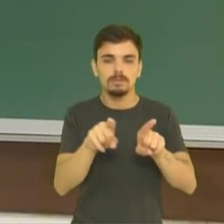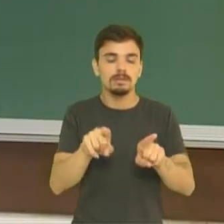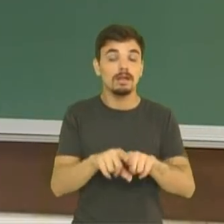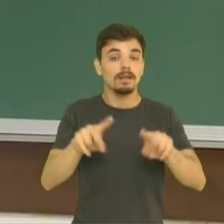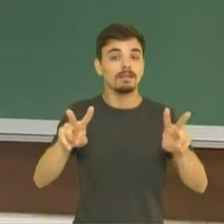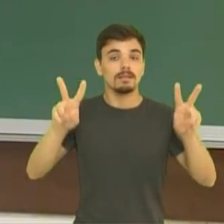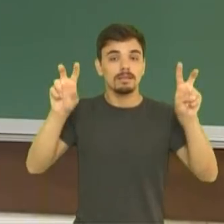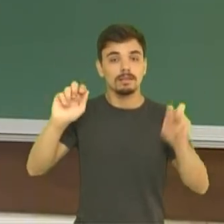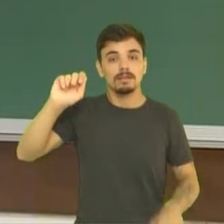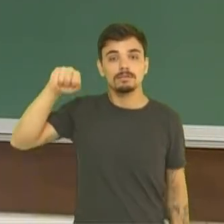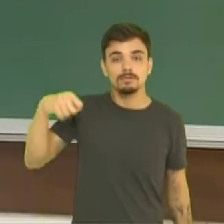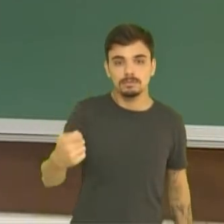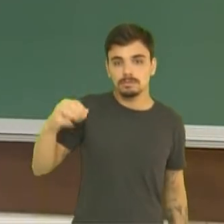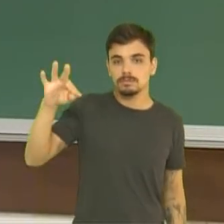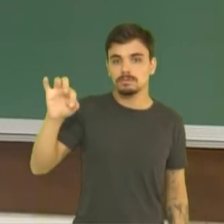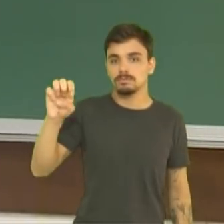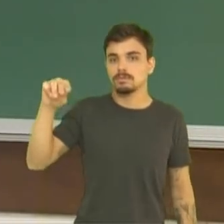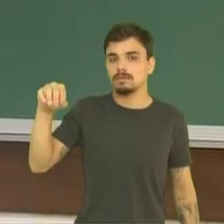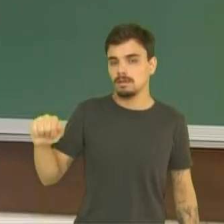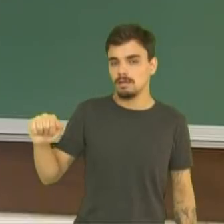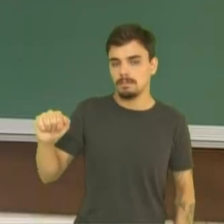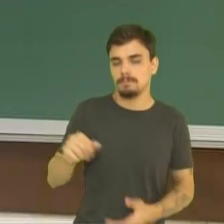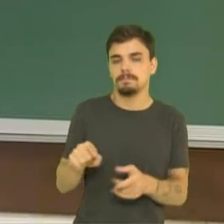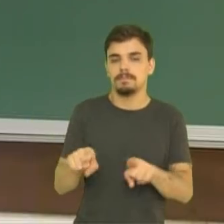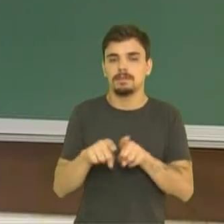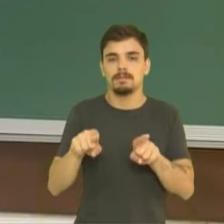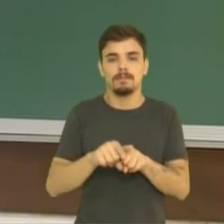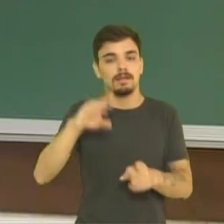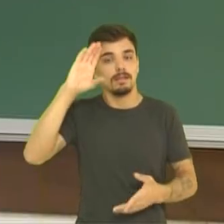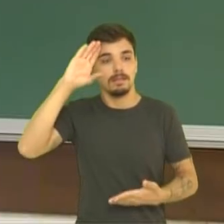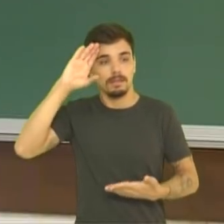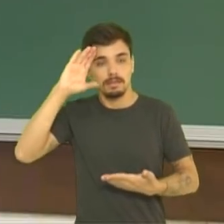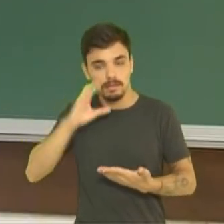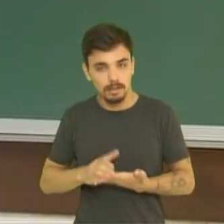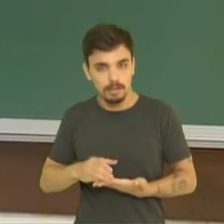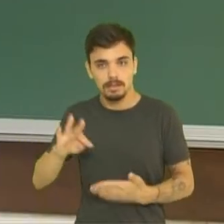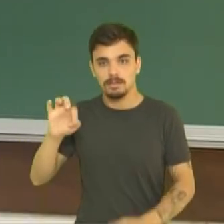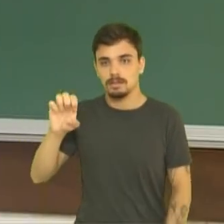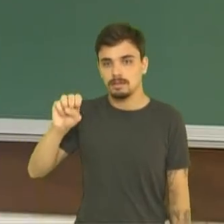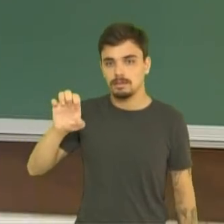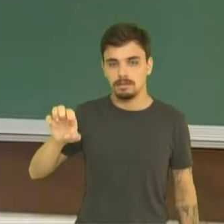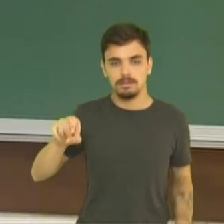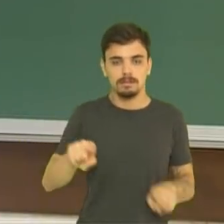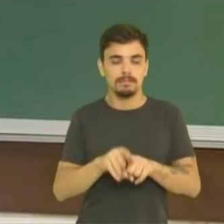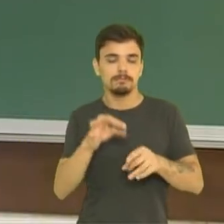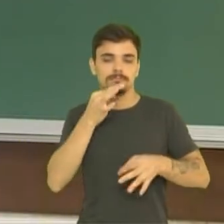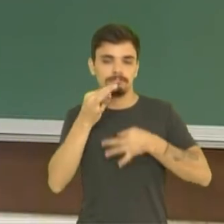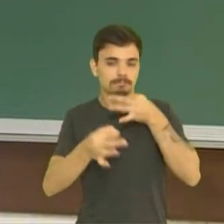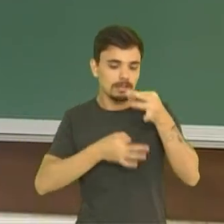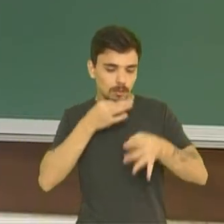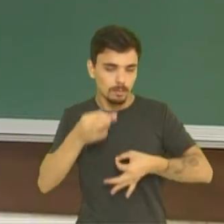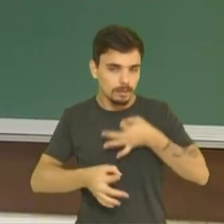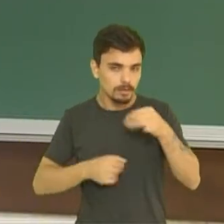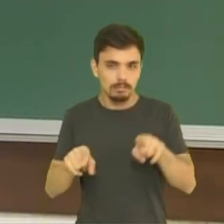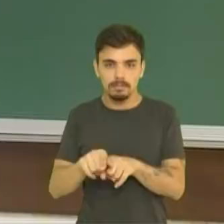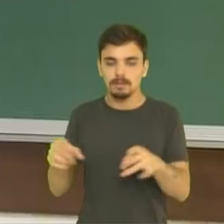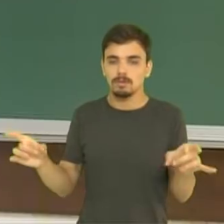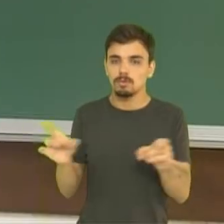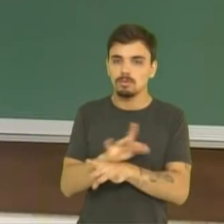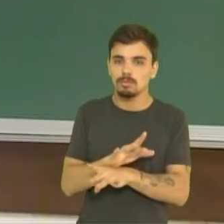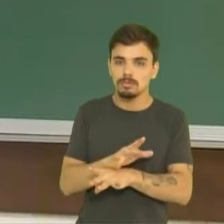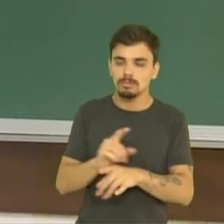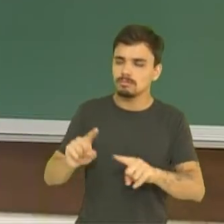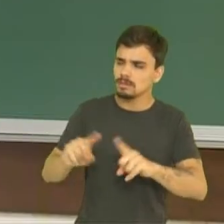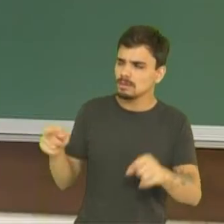tem um tema, ele tem uma tese, argumento e conclusão. Talvez você esteja